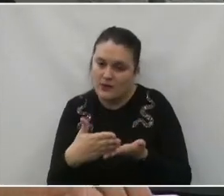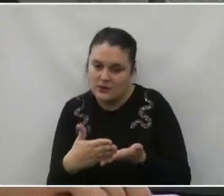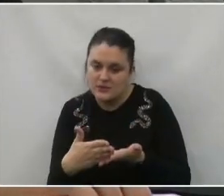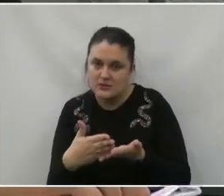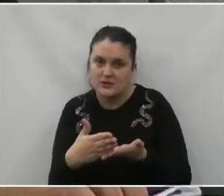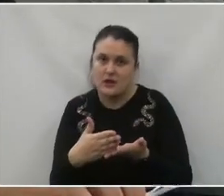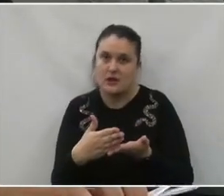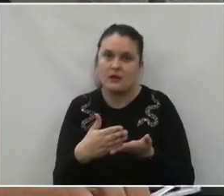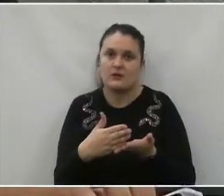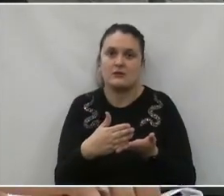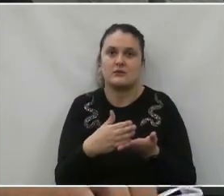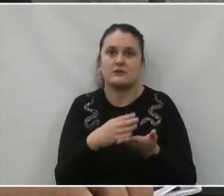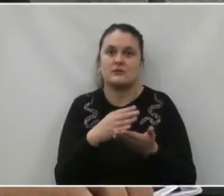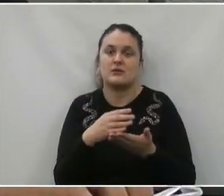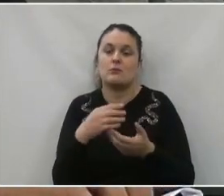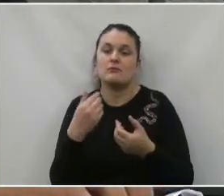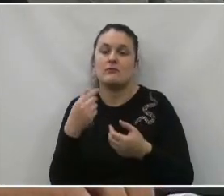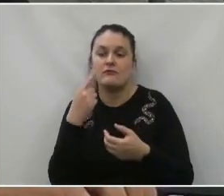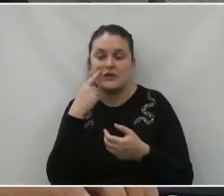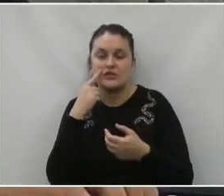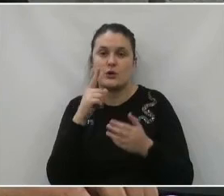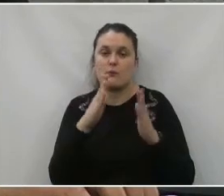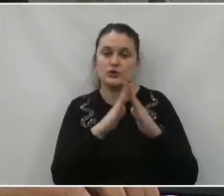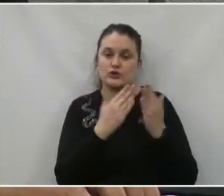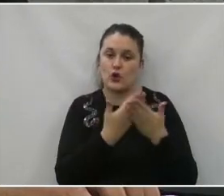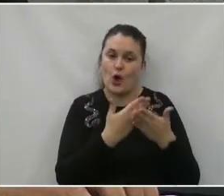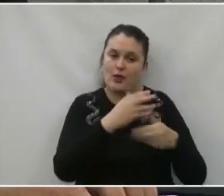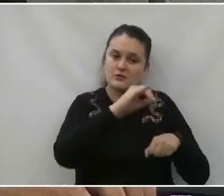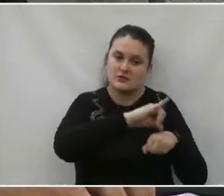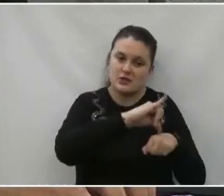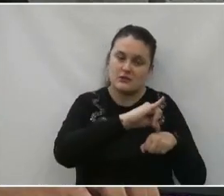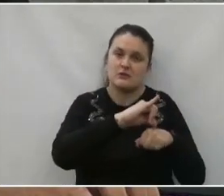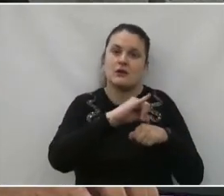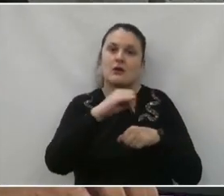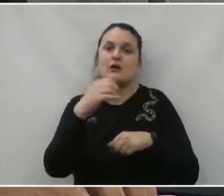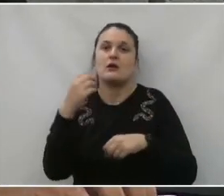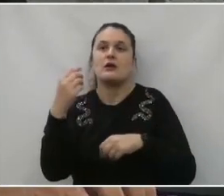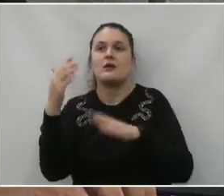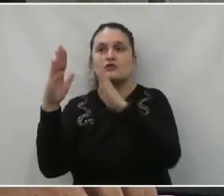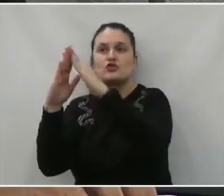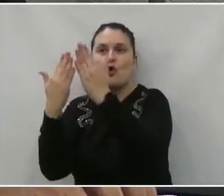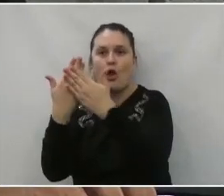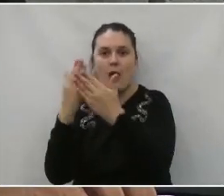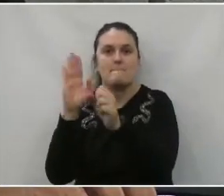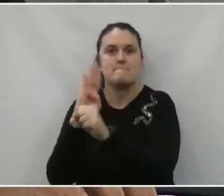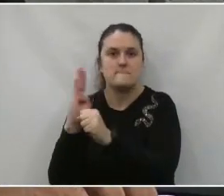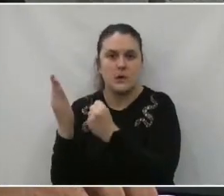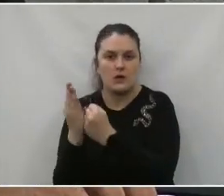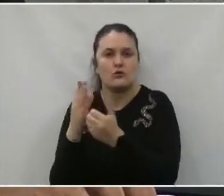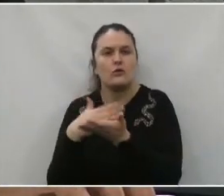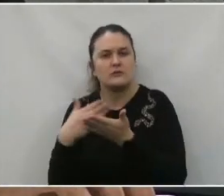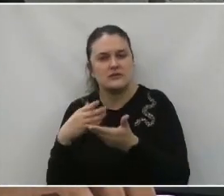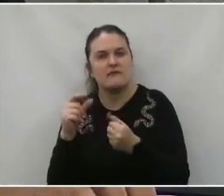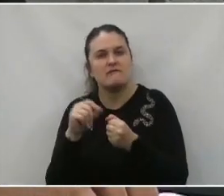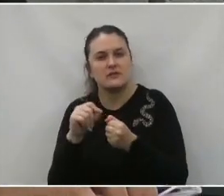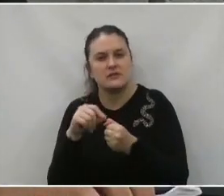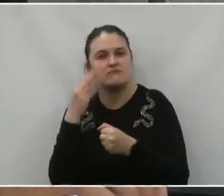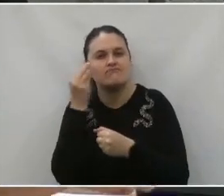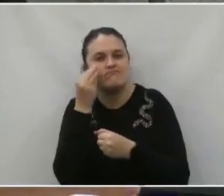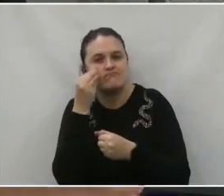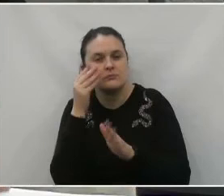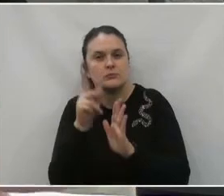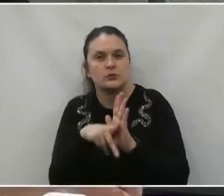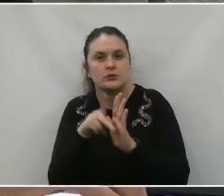em cada área específica, uma no centro e 2 nos bairros, para que nós pudéssemos fazer esse projeto piloto